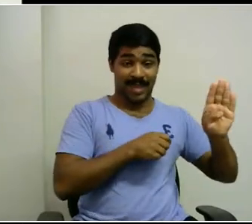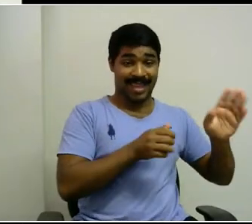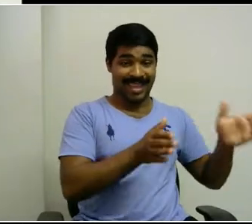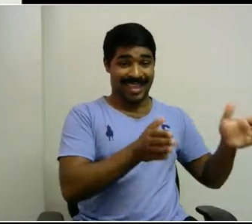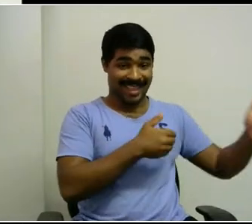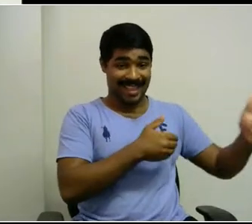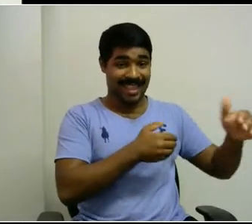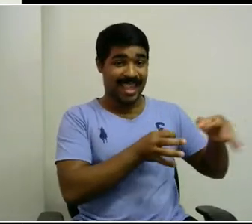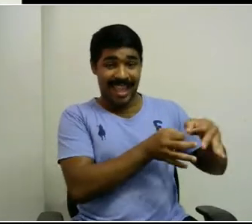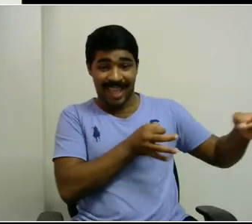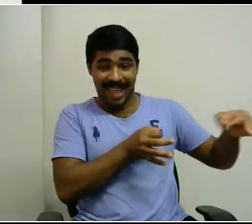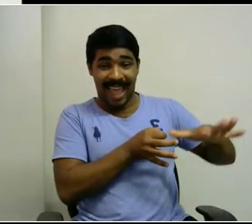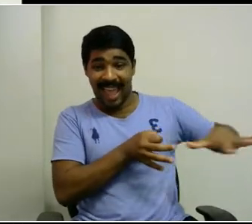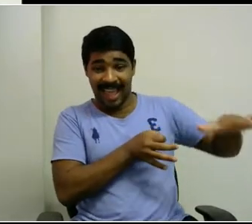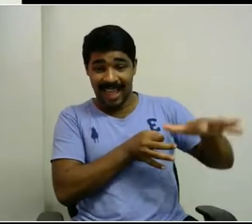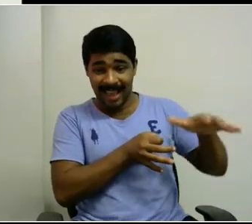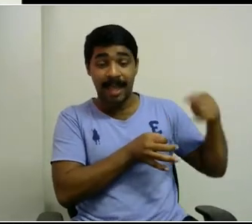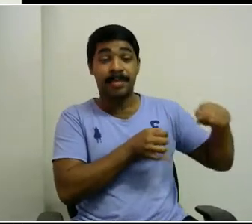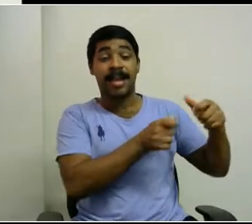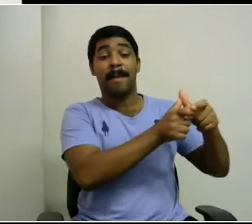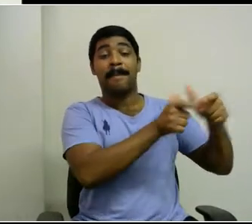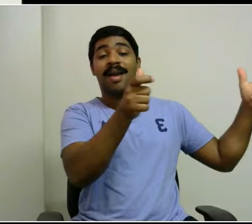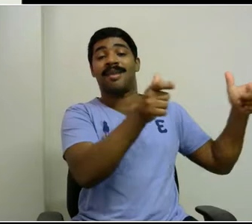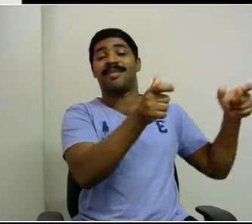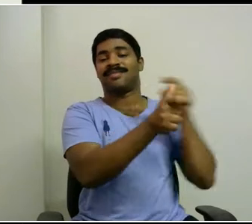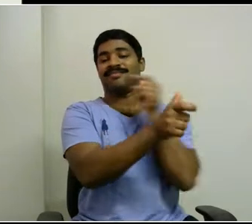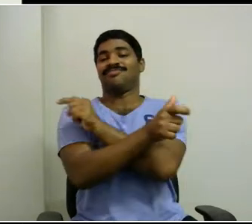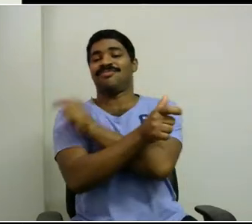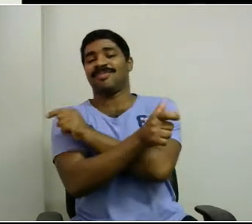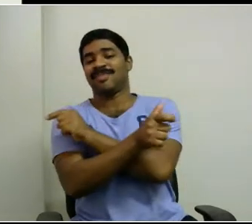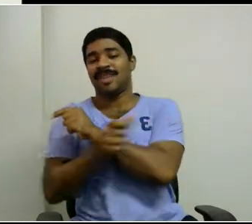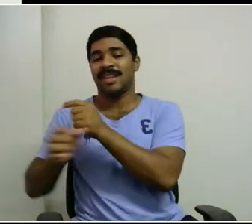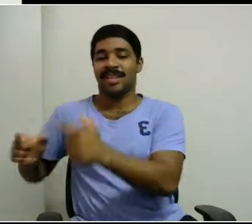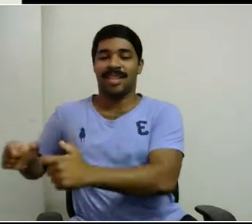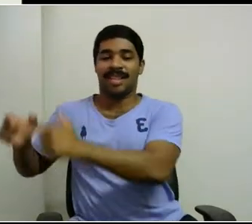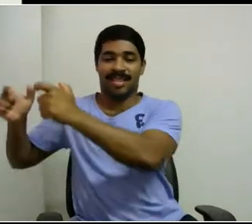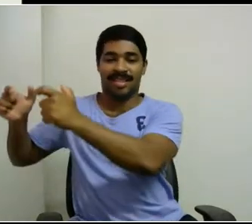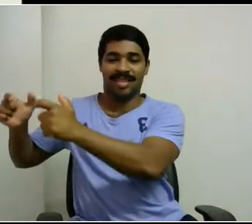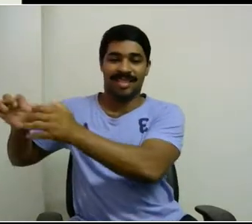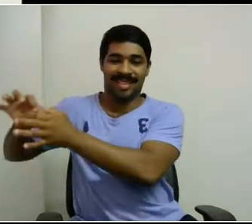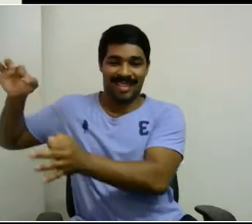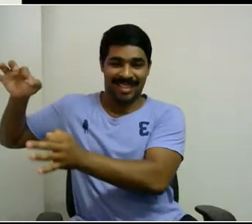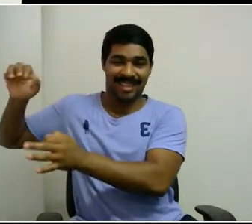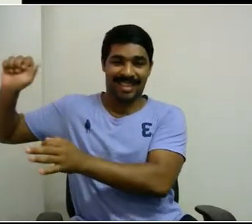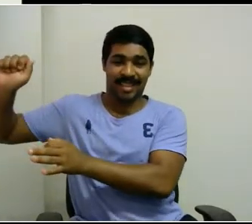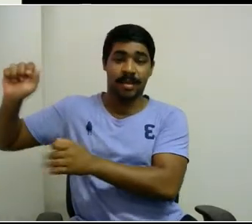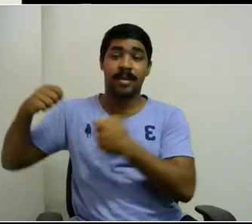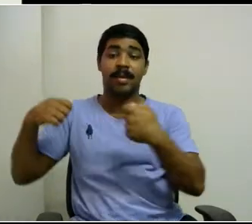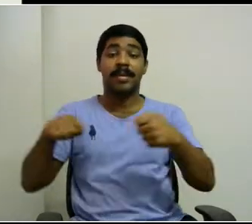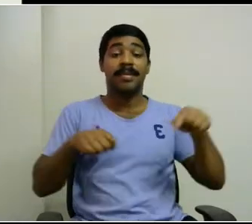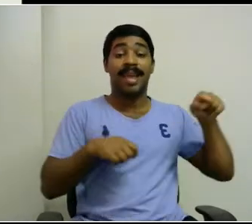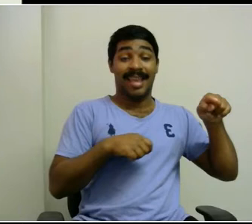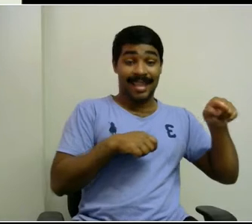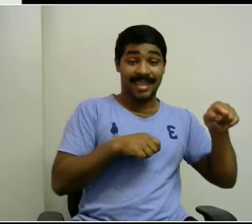volume do prisma B seja maior que o volume do prisma A. Então, em outras palavras, o que eu quero é que o volume do